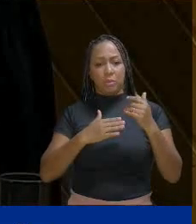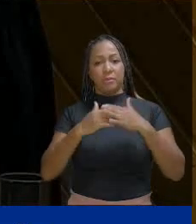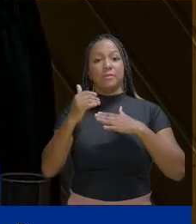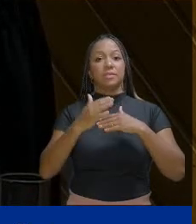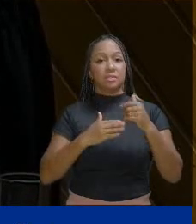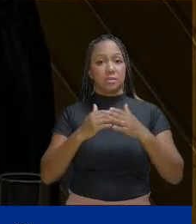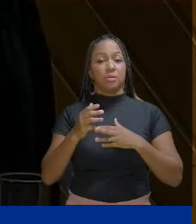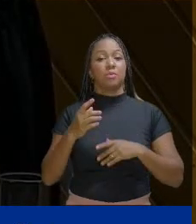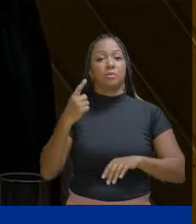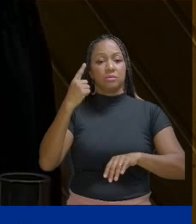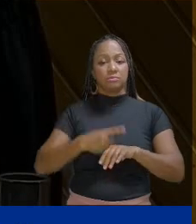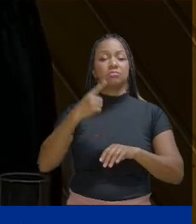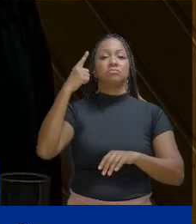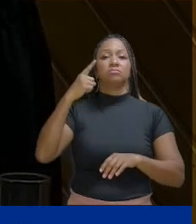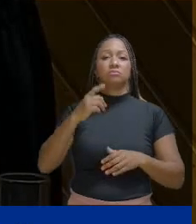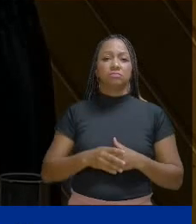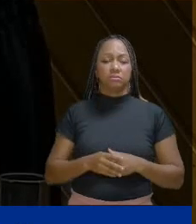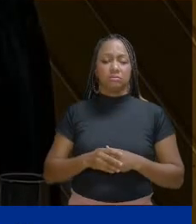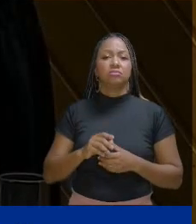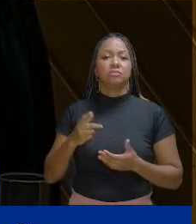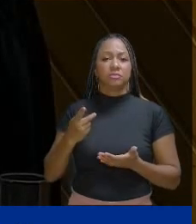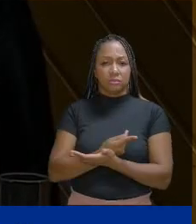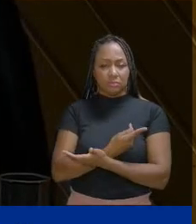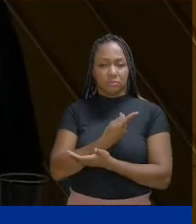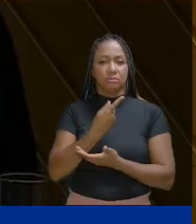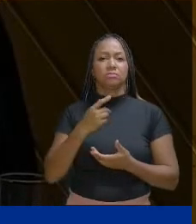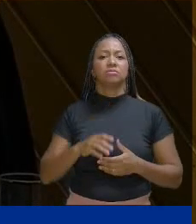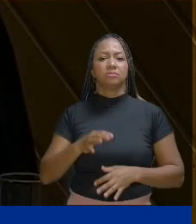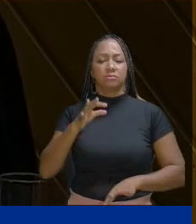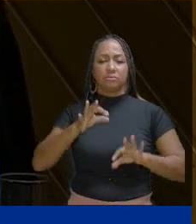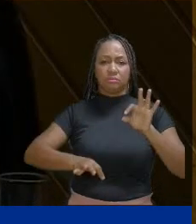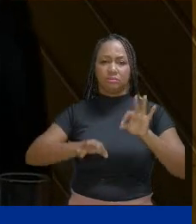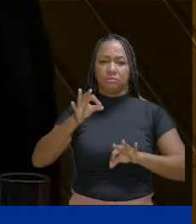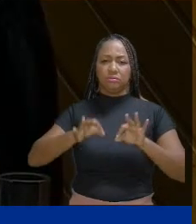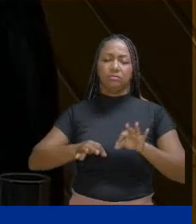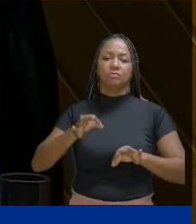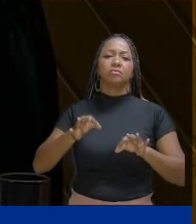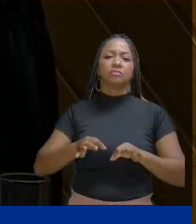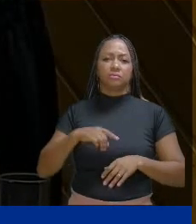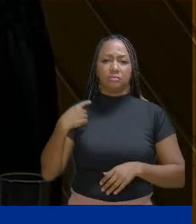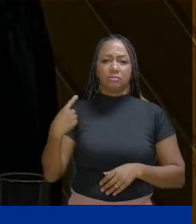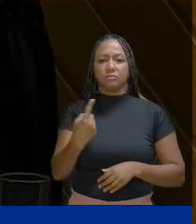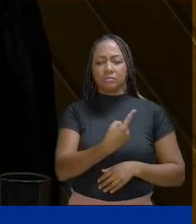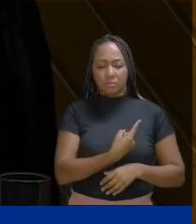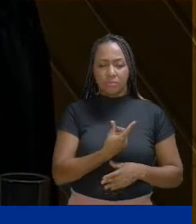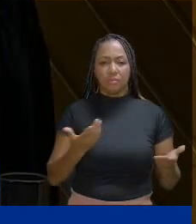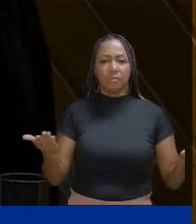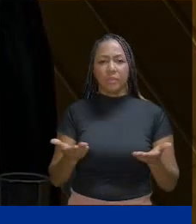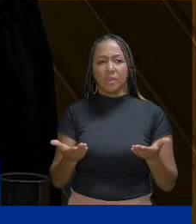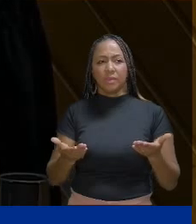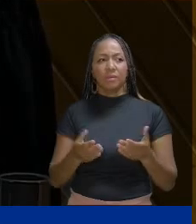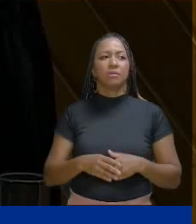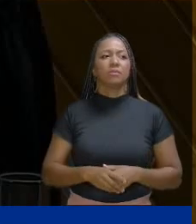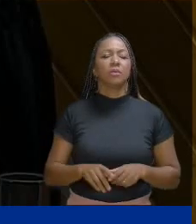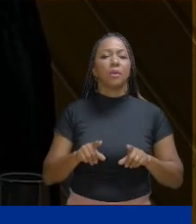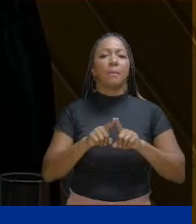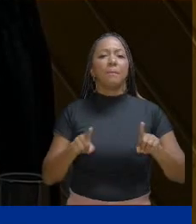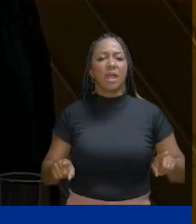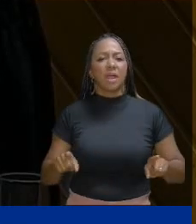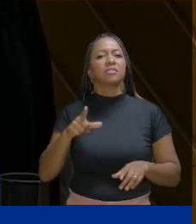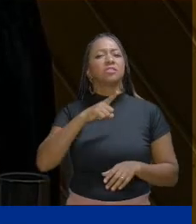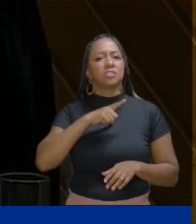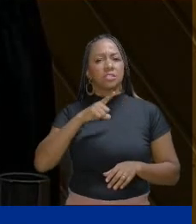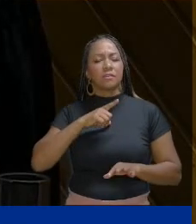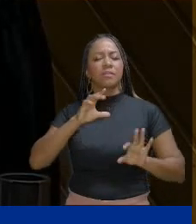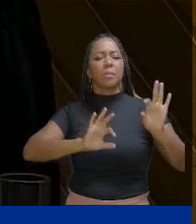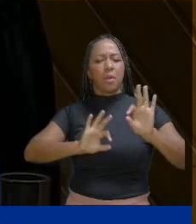profissional porque foi descoberto e gerou na situação, na consequência jurídica pela qual nós estamos aqui hoje neste plenário. Mas houve sim